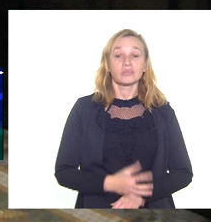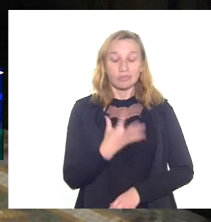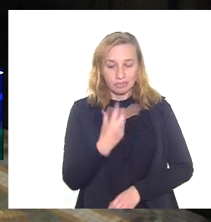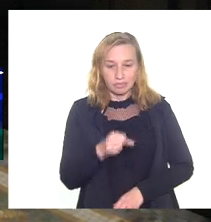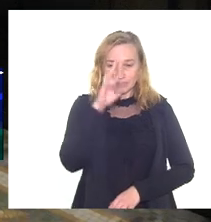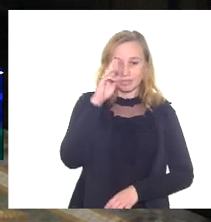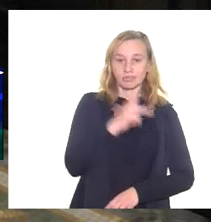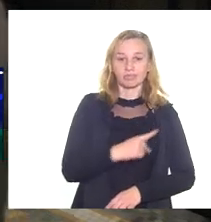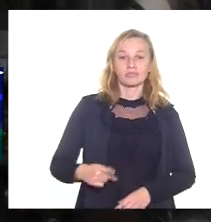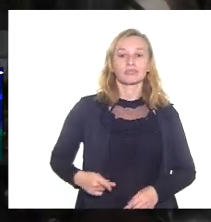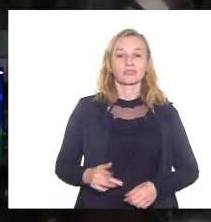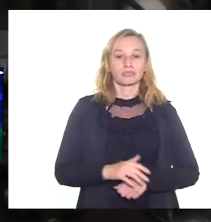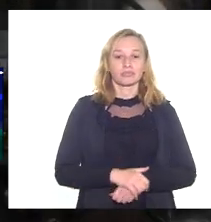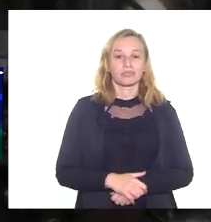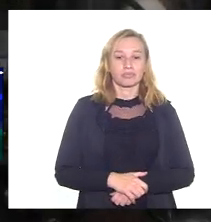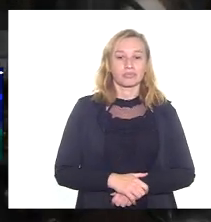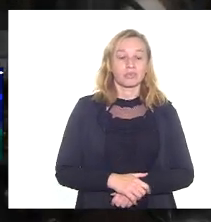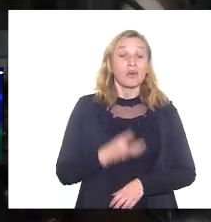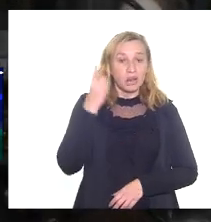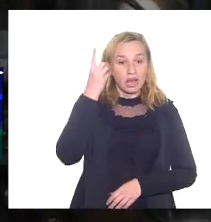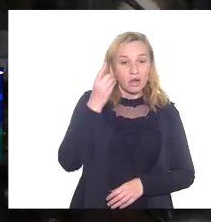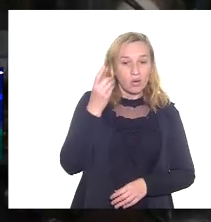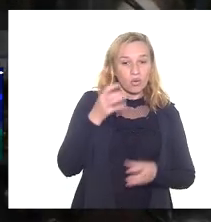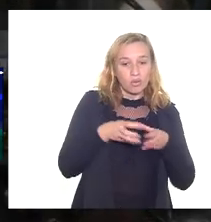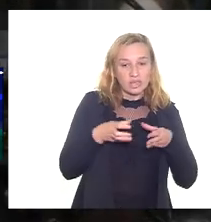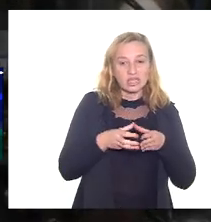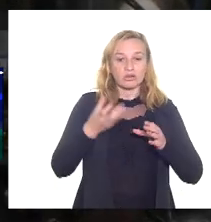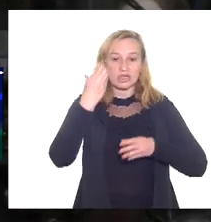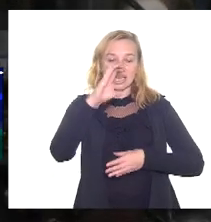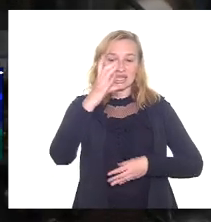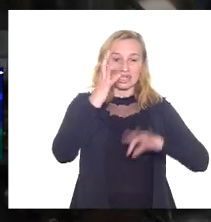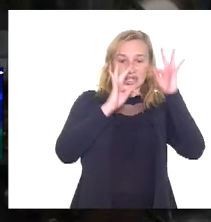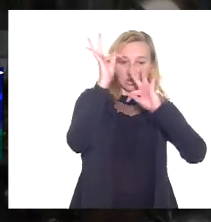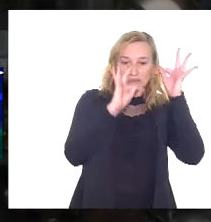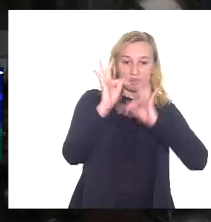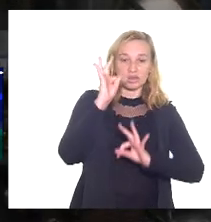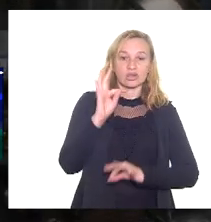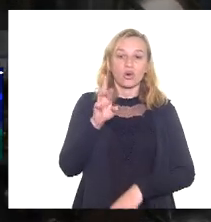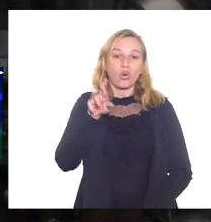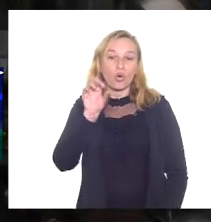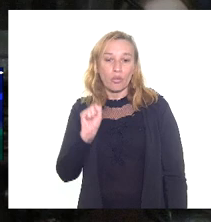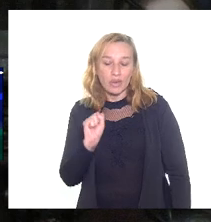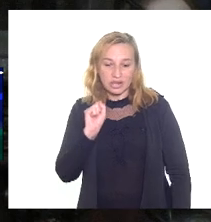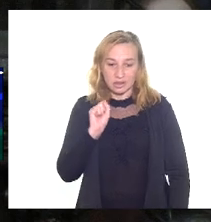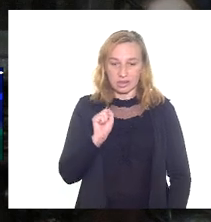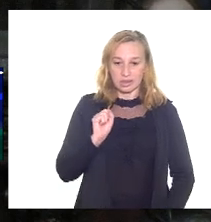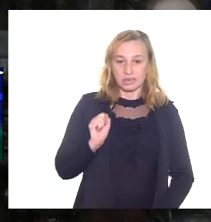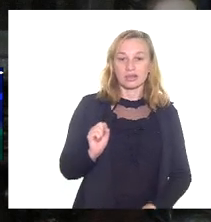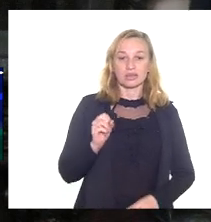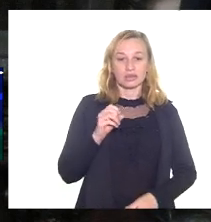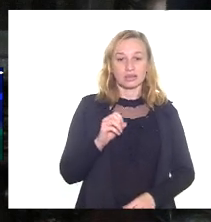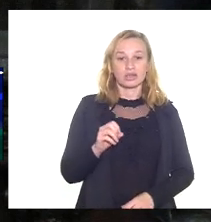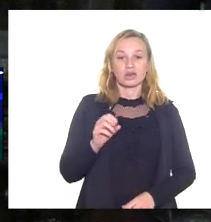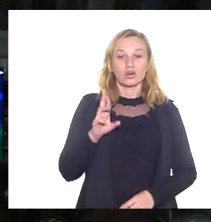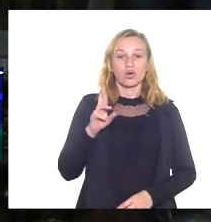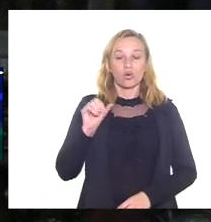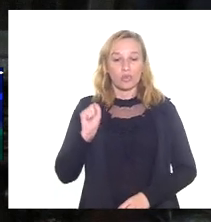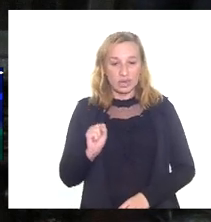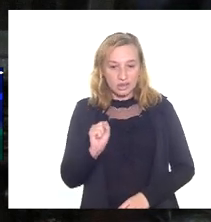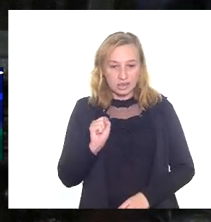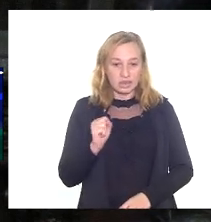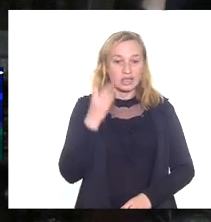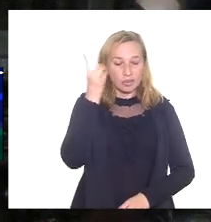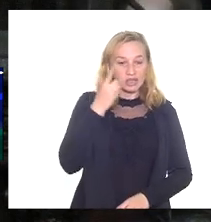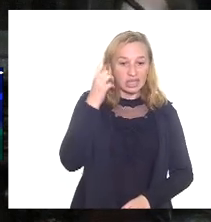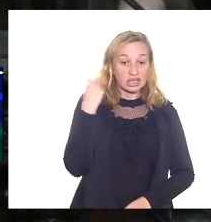Parecer favorável. Pela Comissão de Ciência e Tecnologia, deputado Rubens Montempo. Deputado Rubens Montempo.